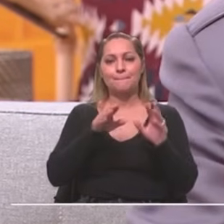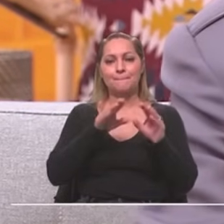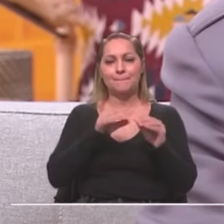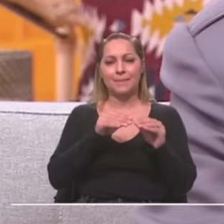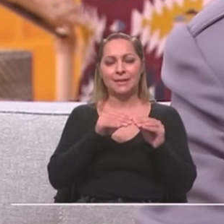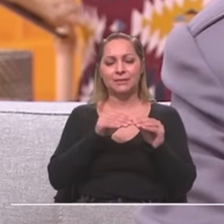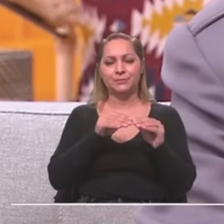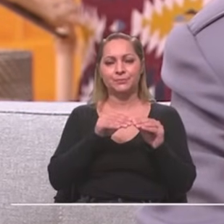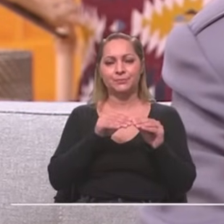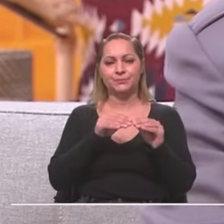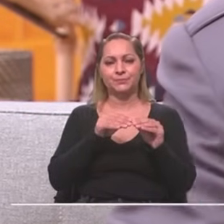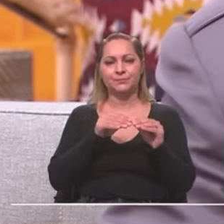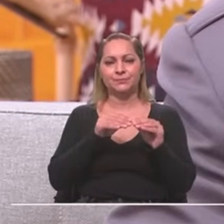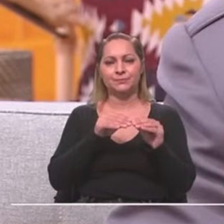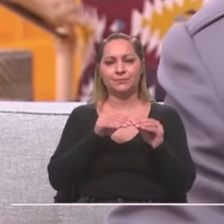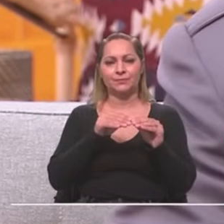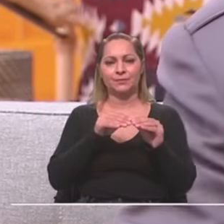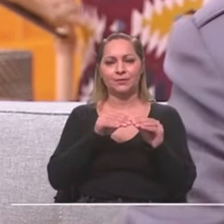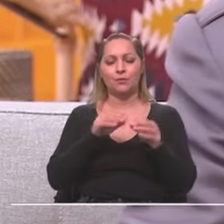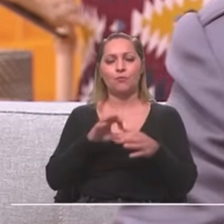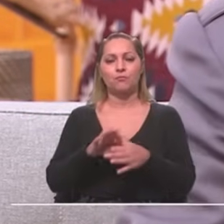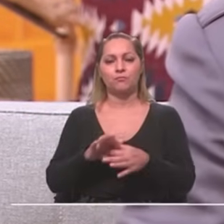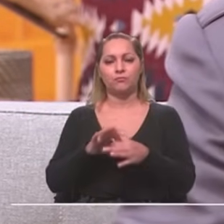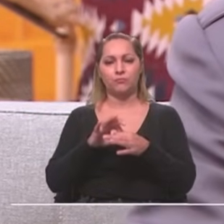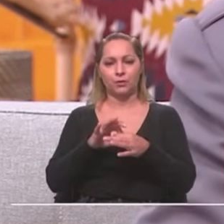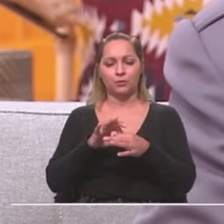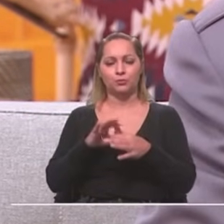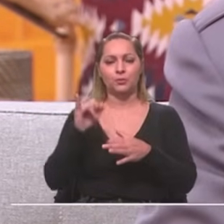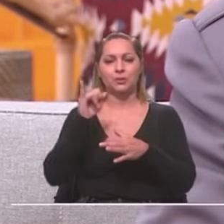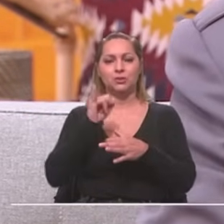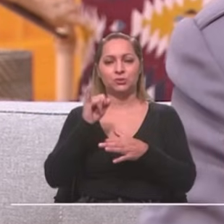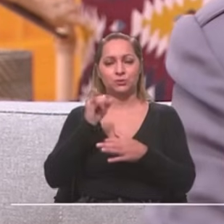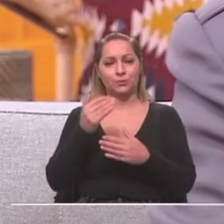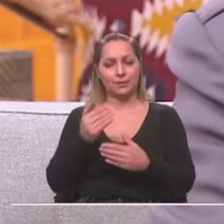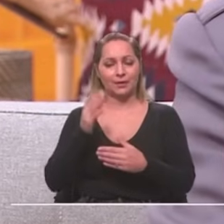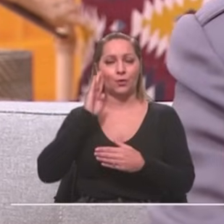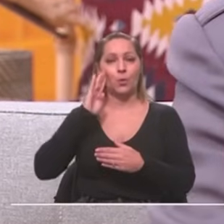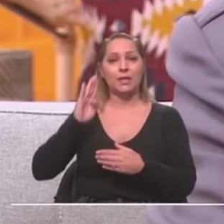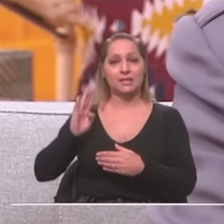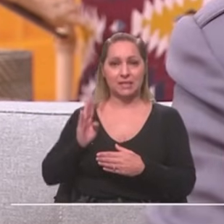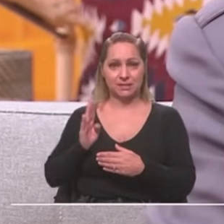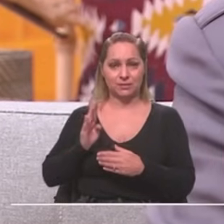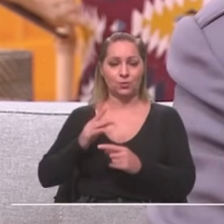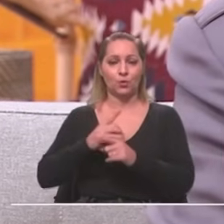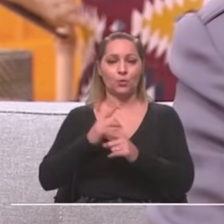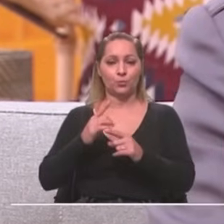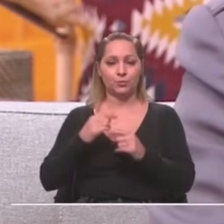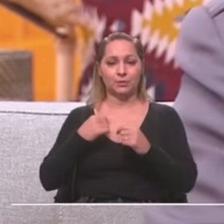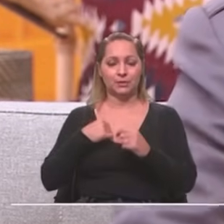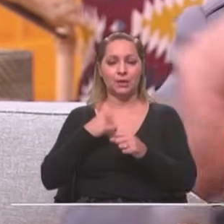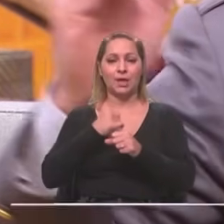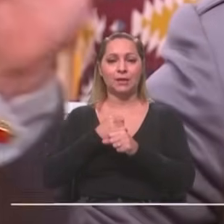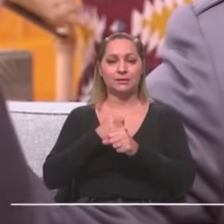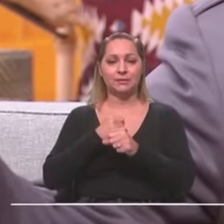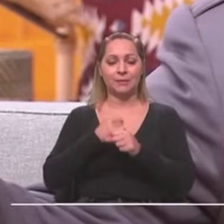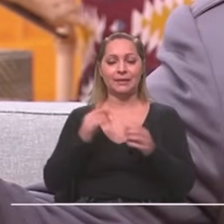manter o fortalecimento de uma instituição, que é, nesse caso, o exército. Porquê? Faz aquela função de charneira, a